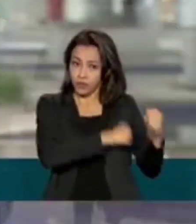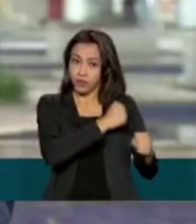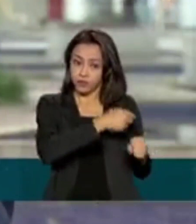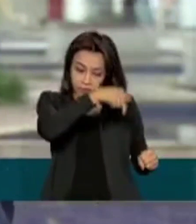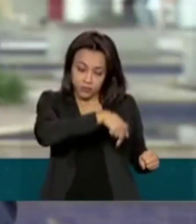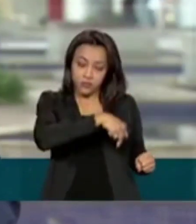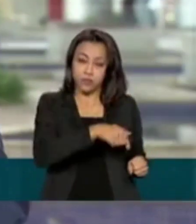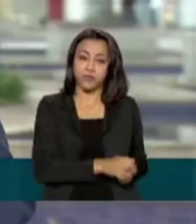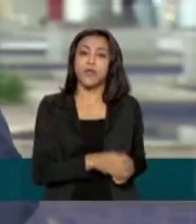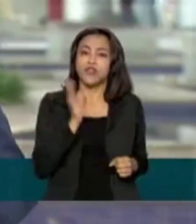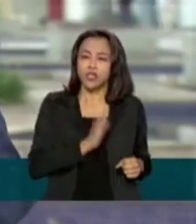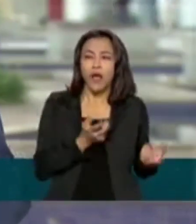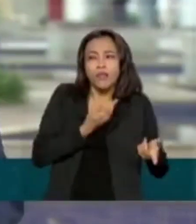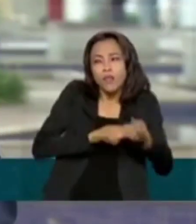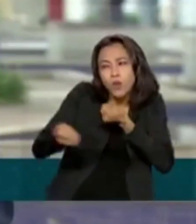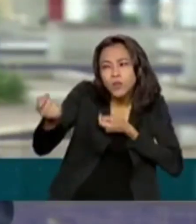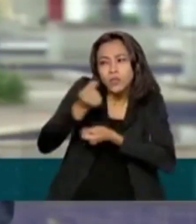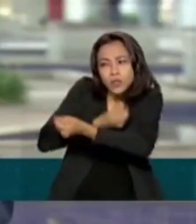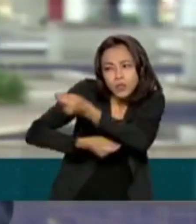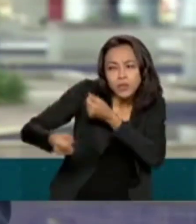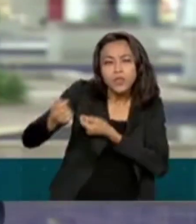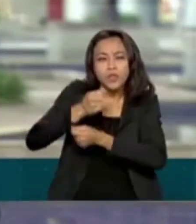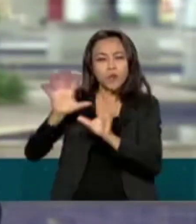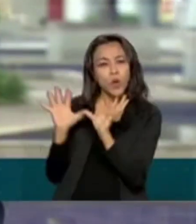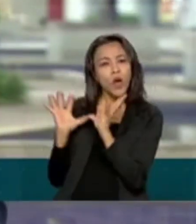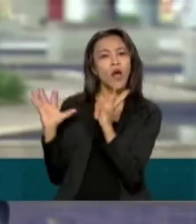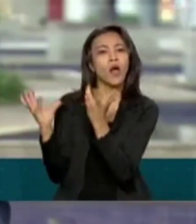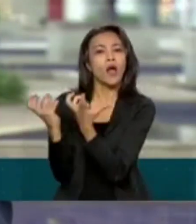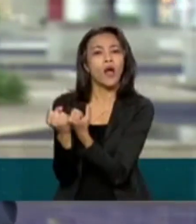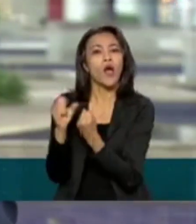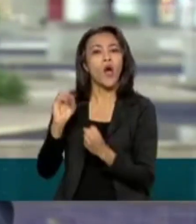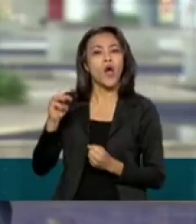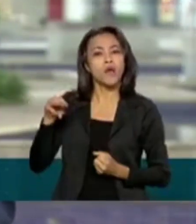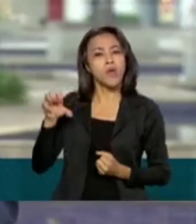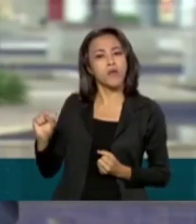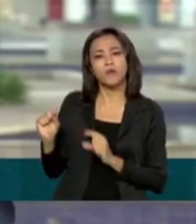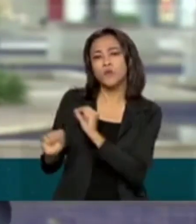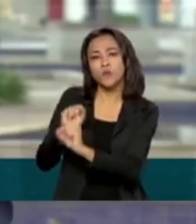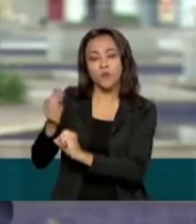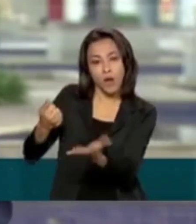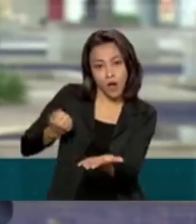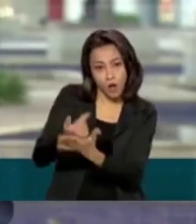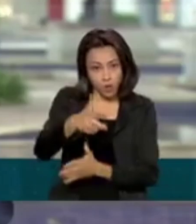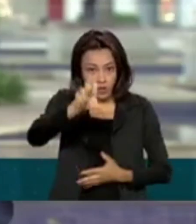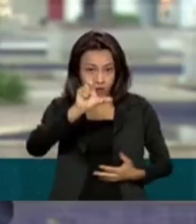que está negociando, está articulando com a OMS também a compra da